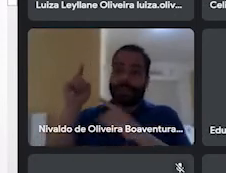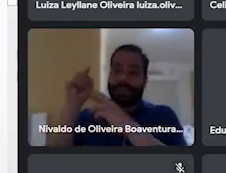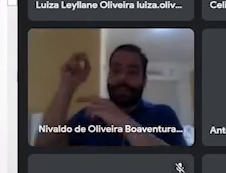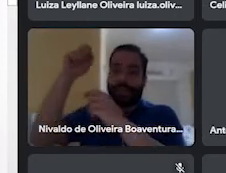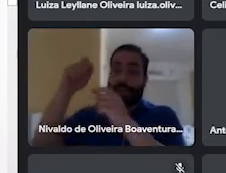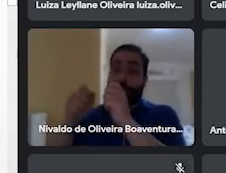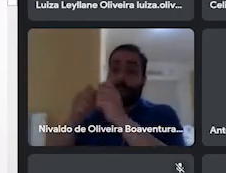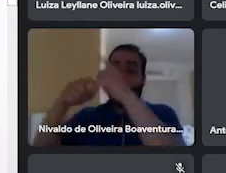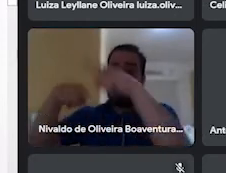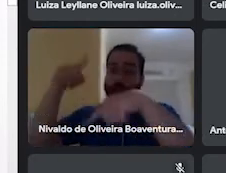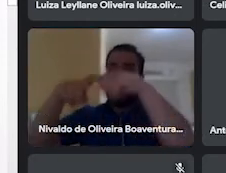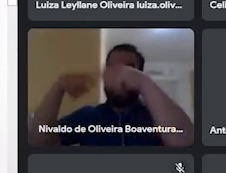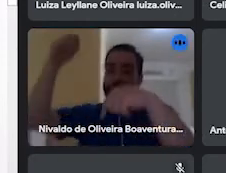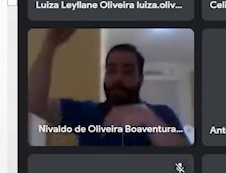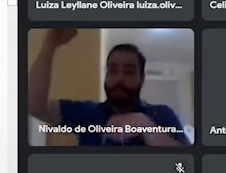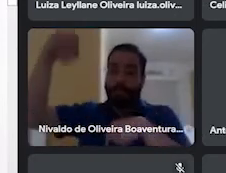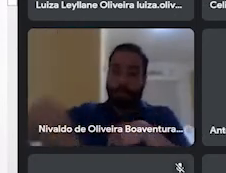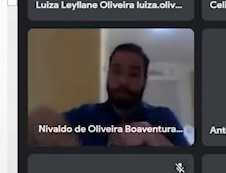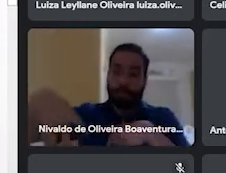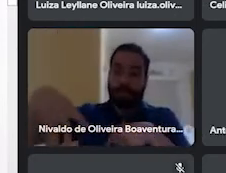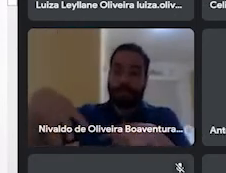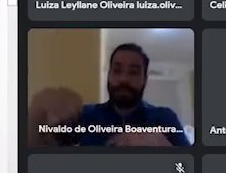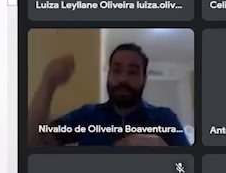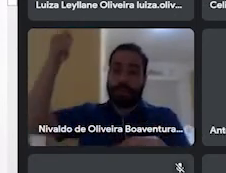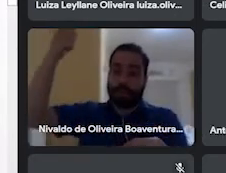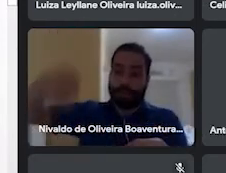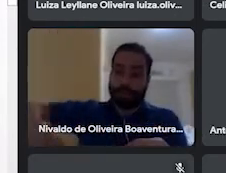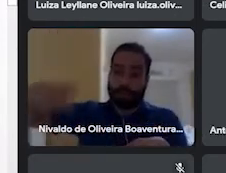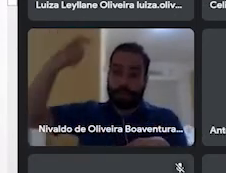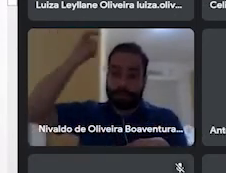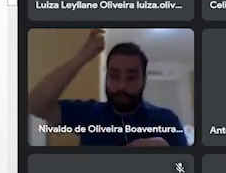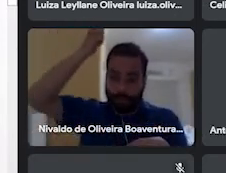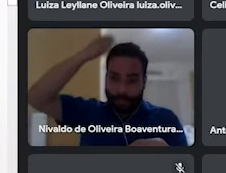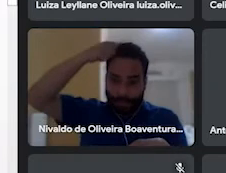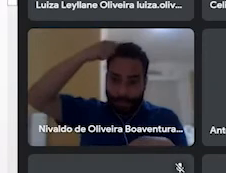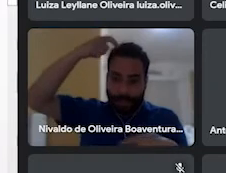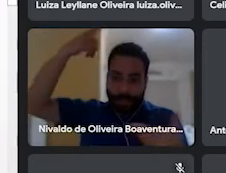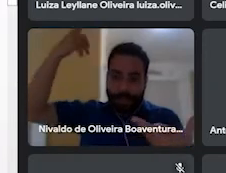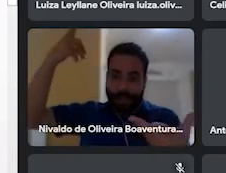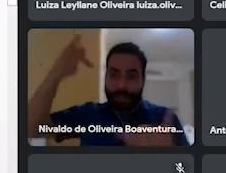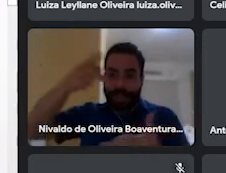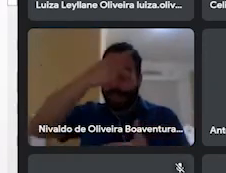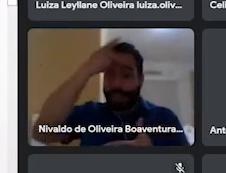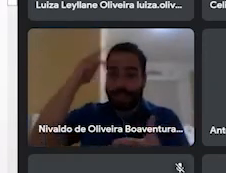uma chave de fenda, um martelo na cabeça de alguém que estivesse passando ali.